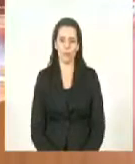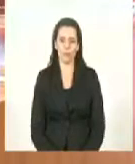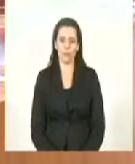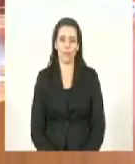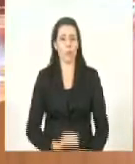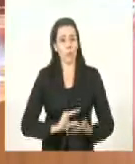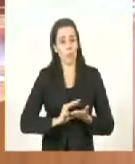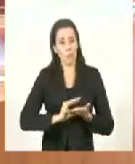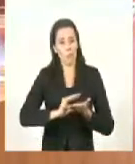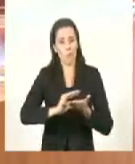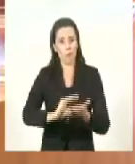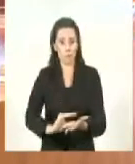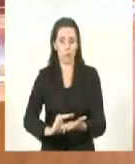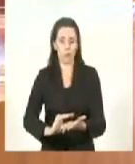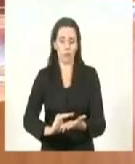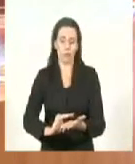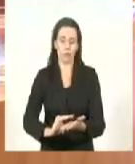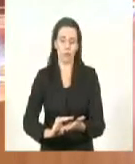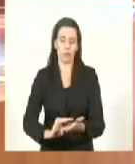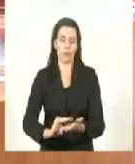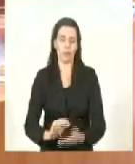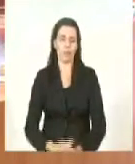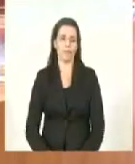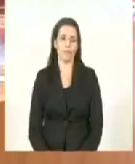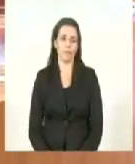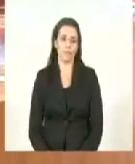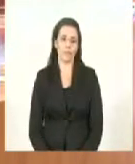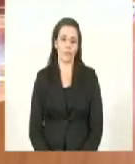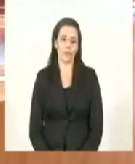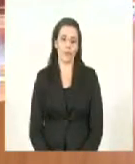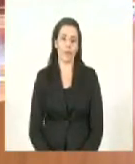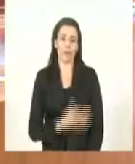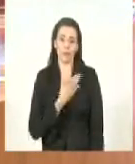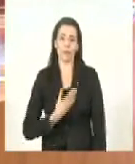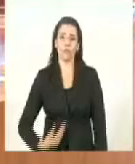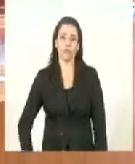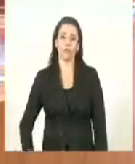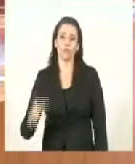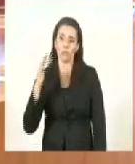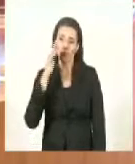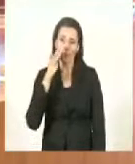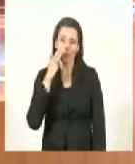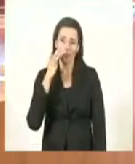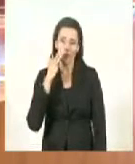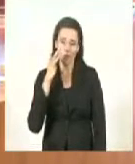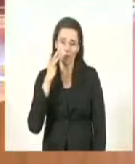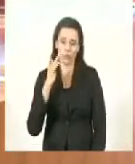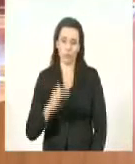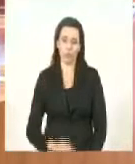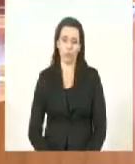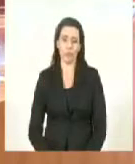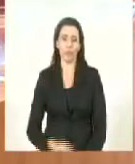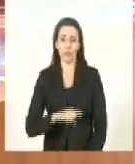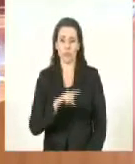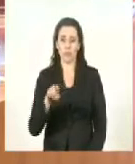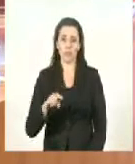E o governador Flávio Dino, que vocês acusam de não gostar de carnaval,